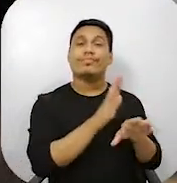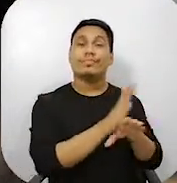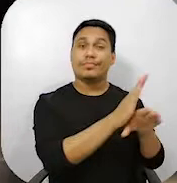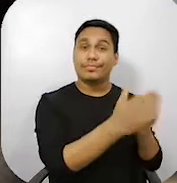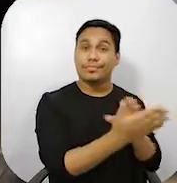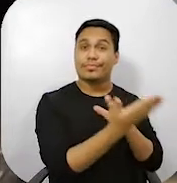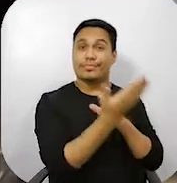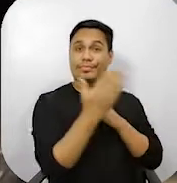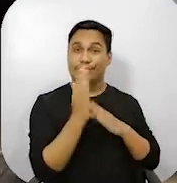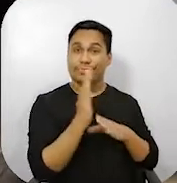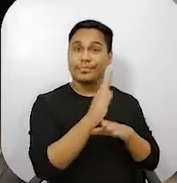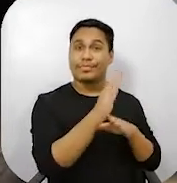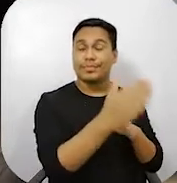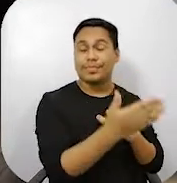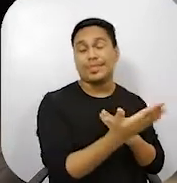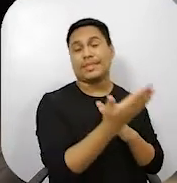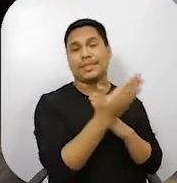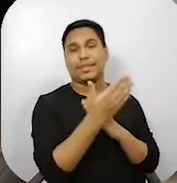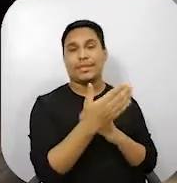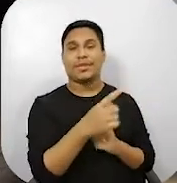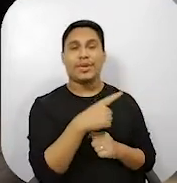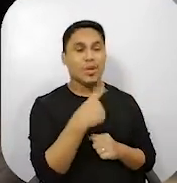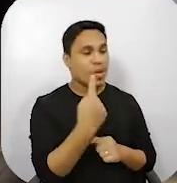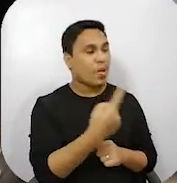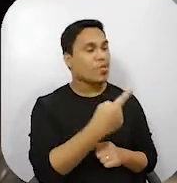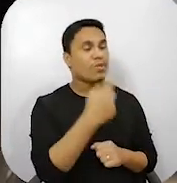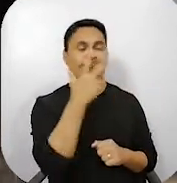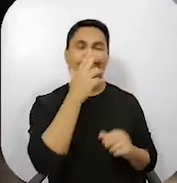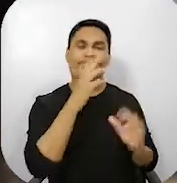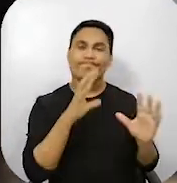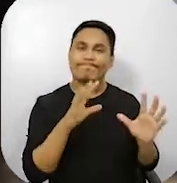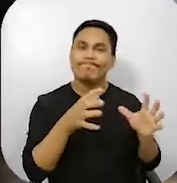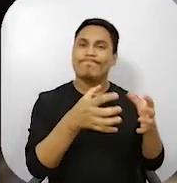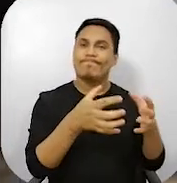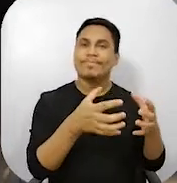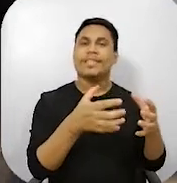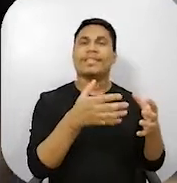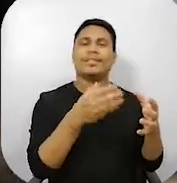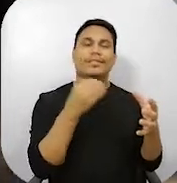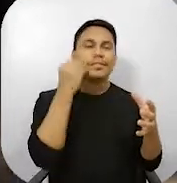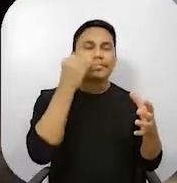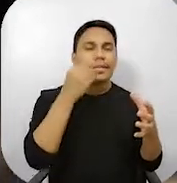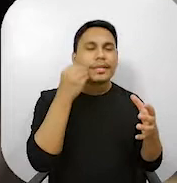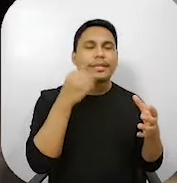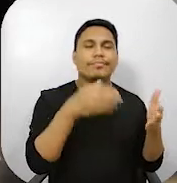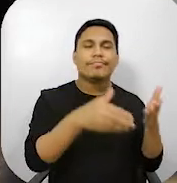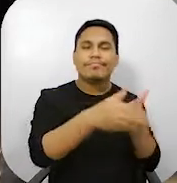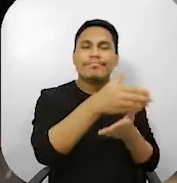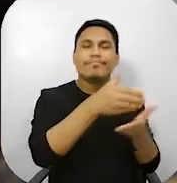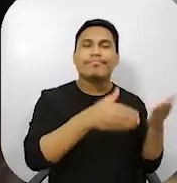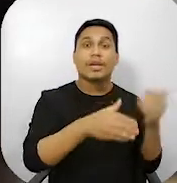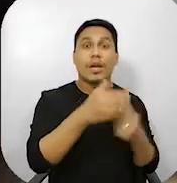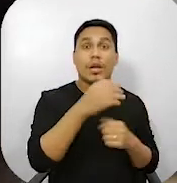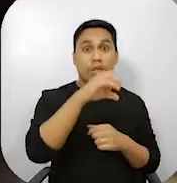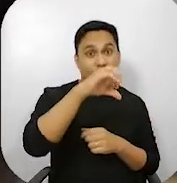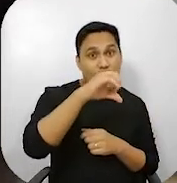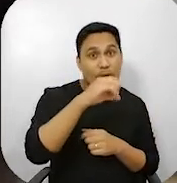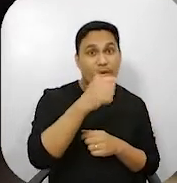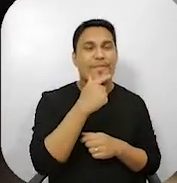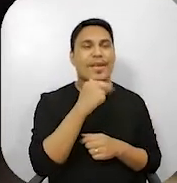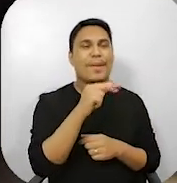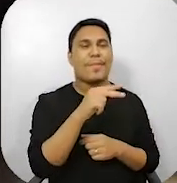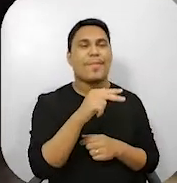resolver nossas nossas a comunidade né Tem uma vivência para mim uma Irmandade de nove irmãos